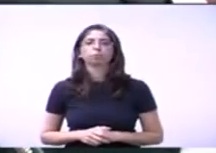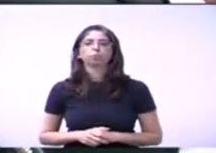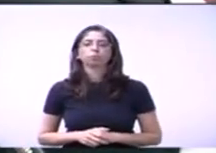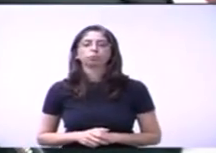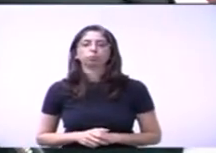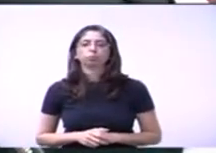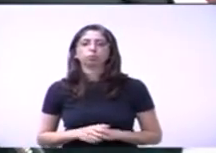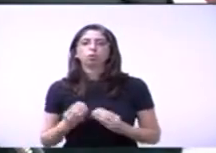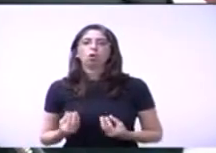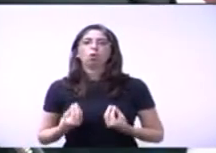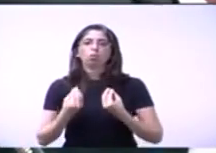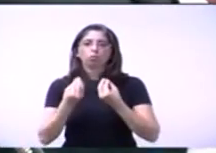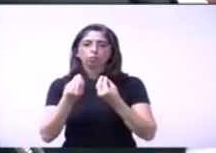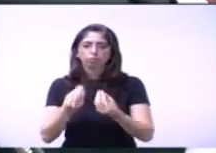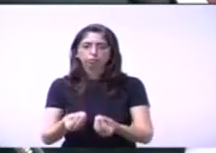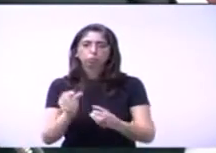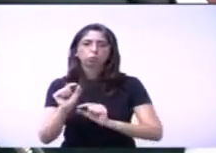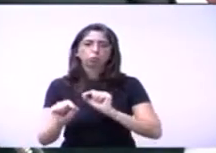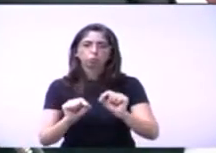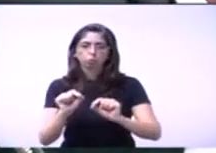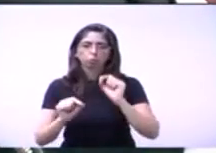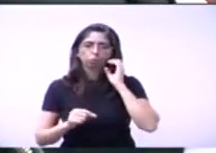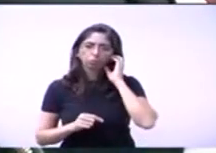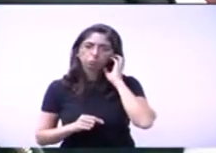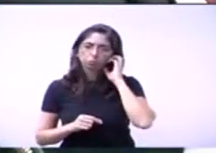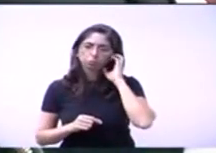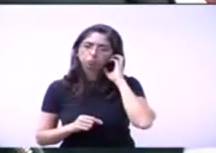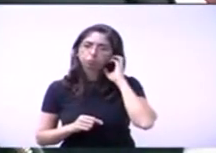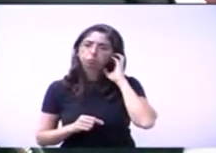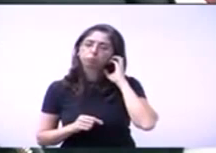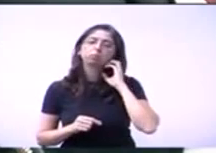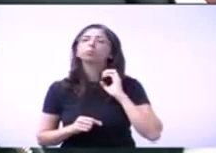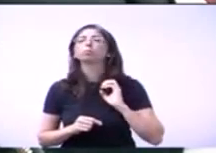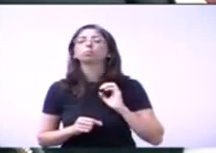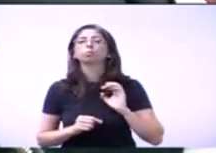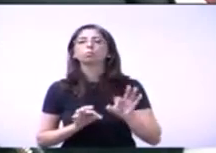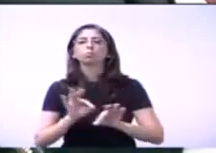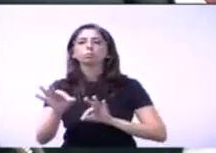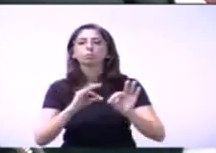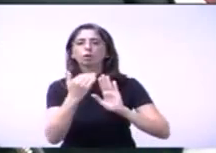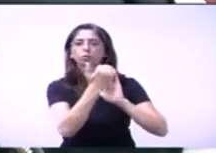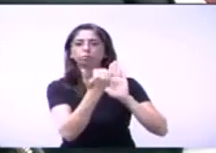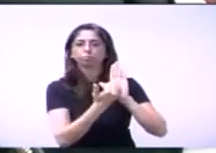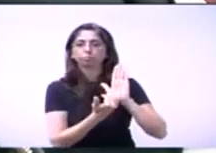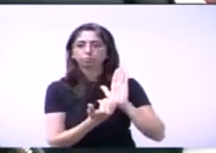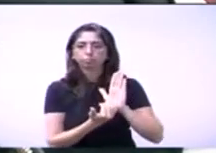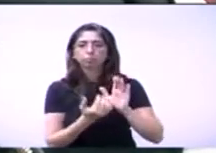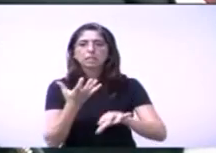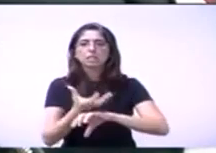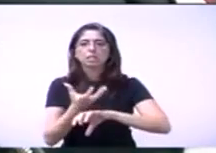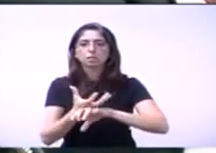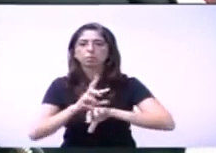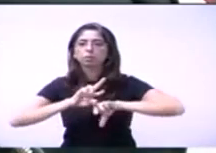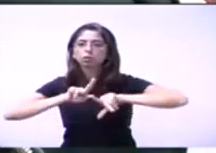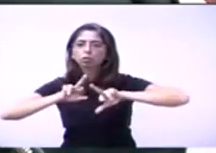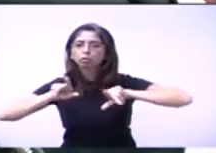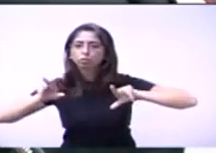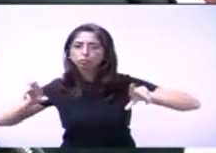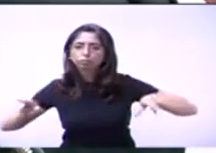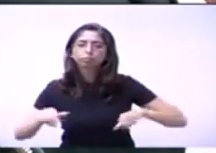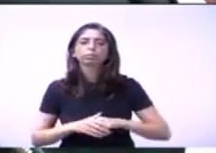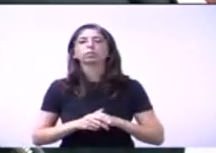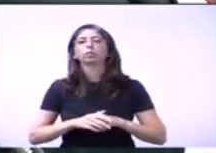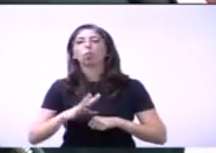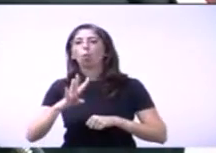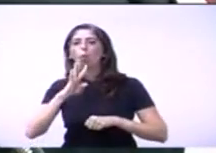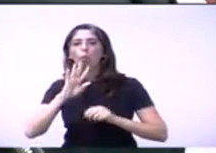desprende de uma grade ampla e de conhecimento e aprofundação da